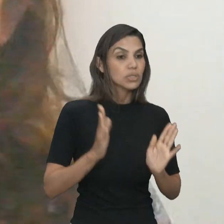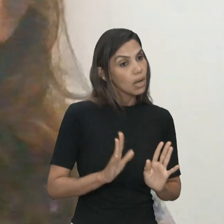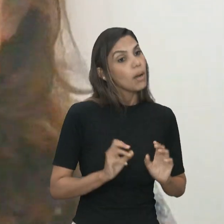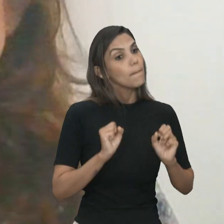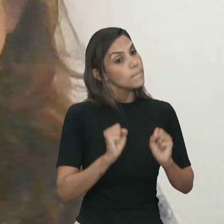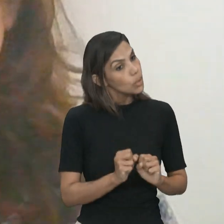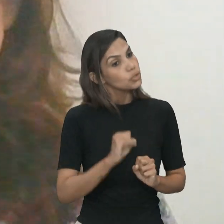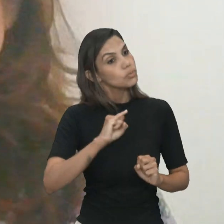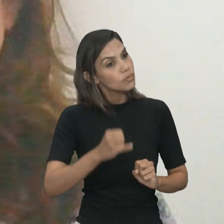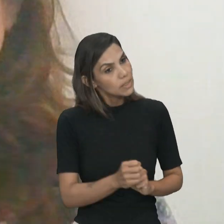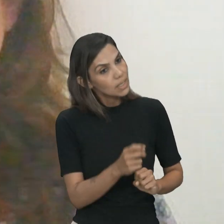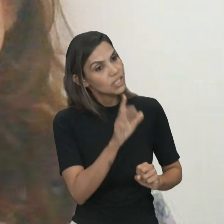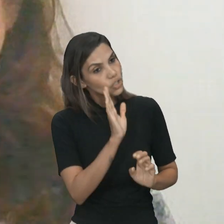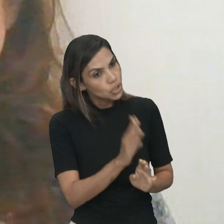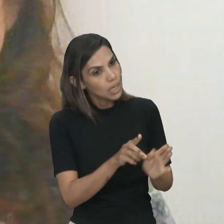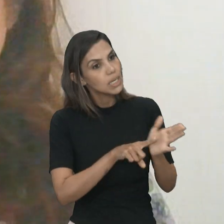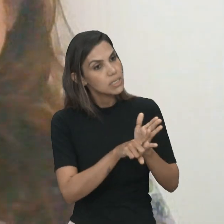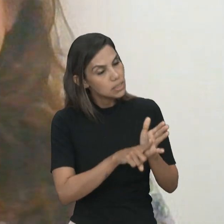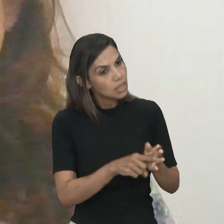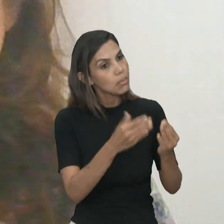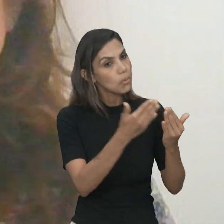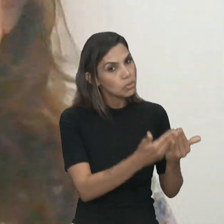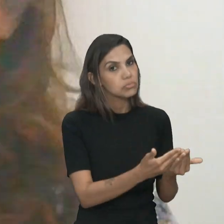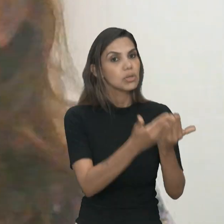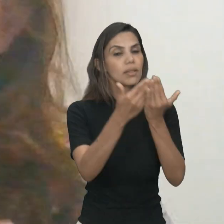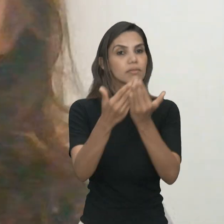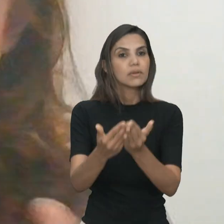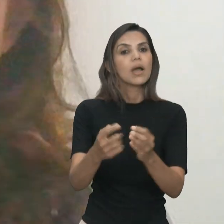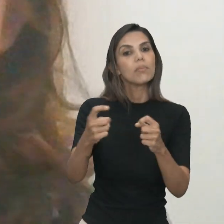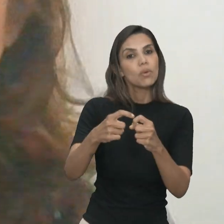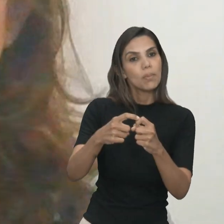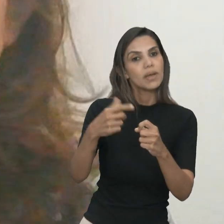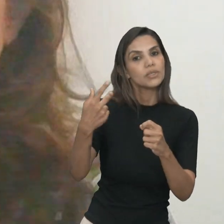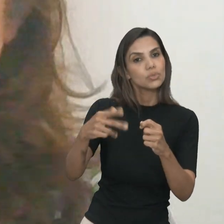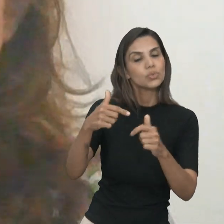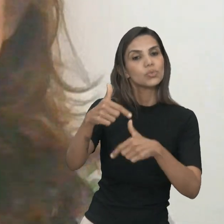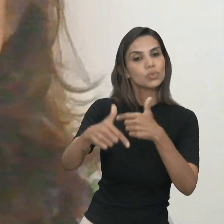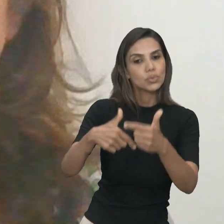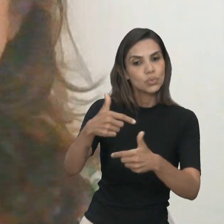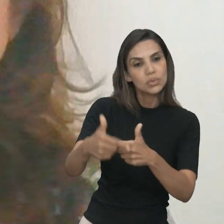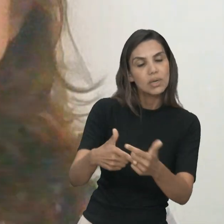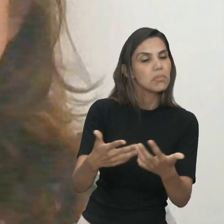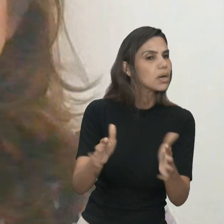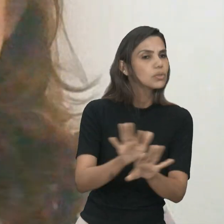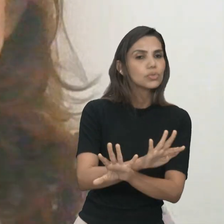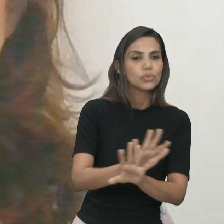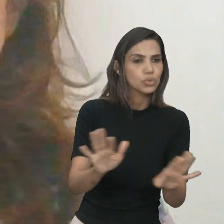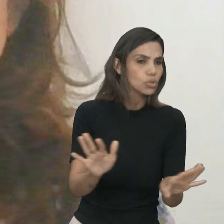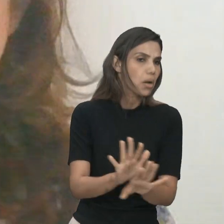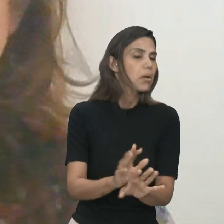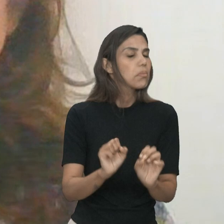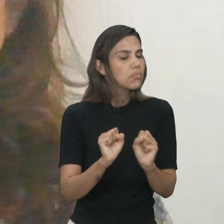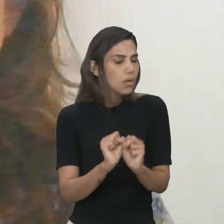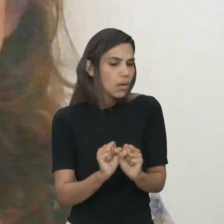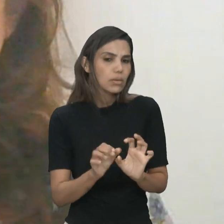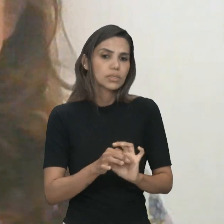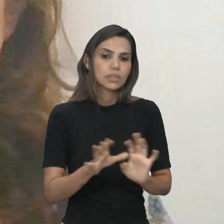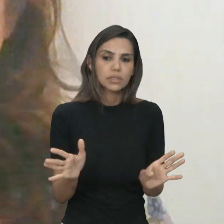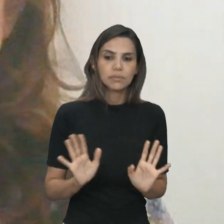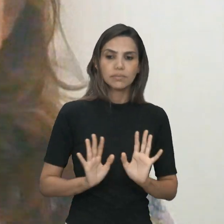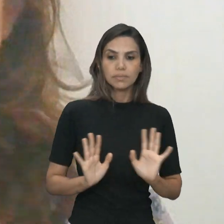levar lá para ser realizado a avaliação clínica com o médico de trabalho, depois que ele preencher a anamnese no SOLGOV. Então, assim, a gente